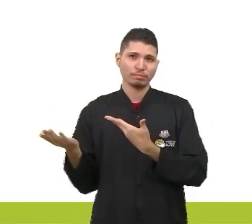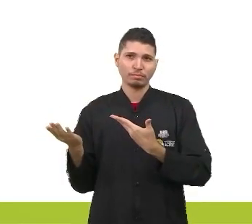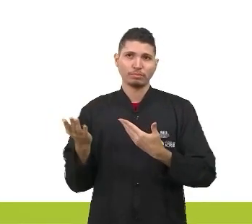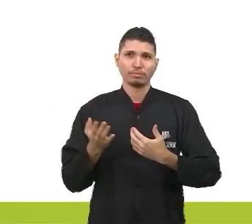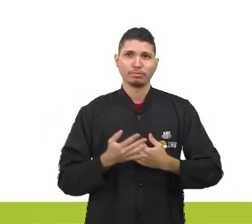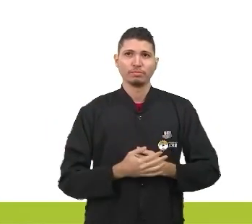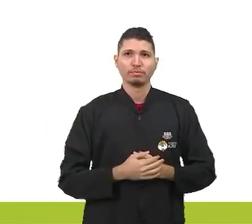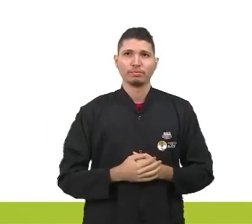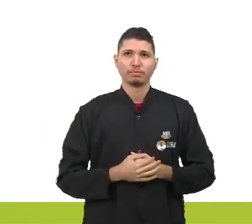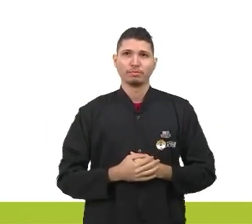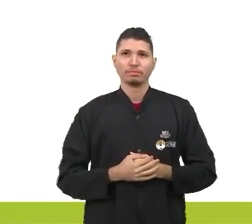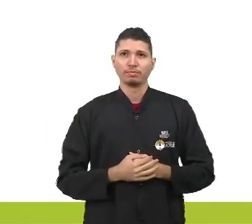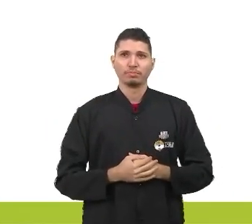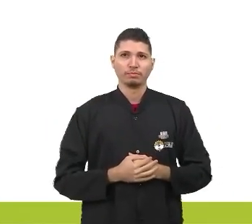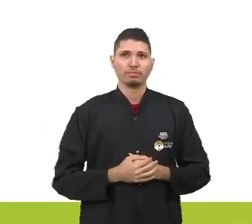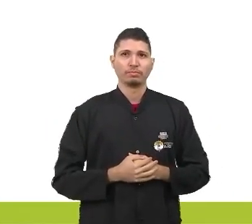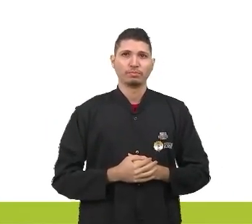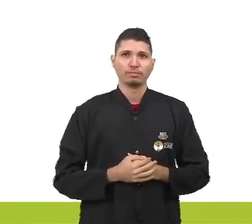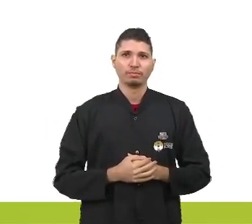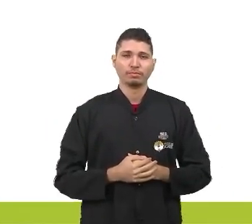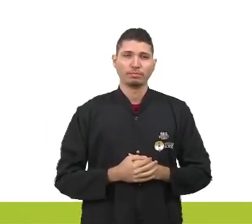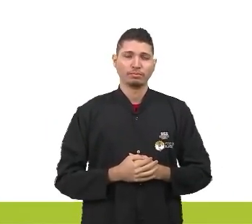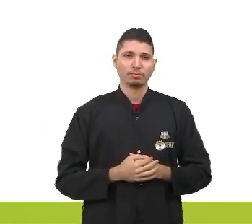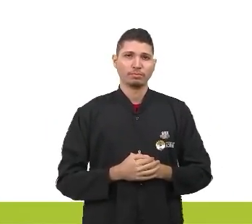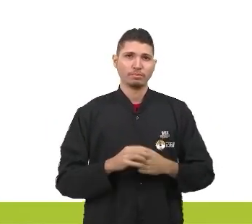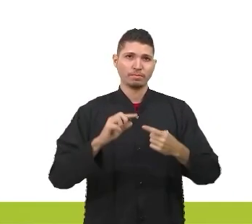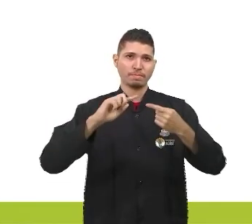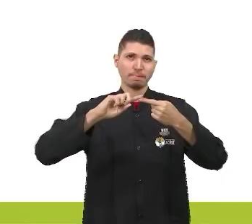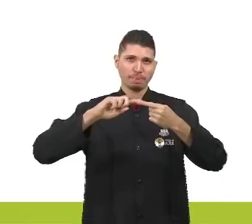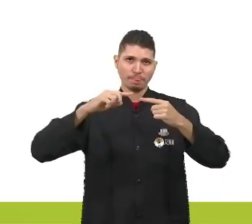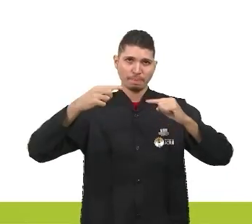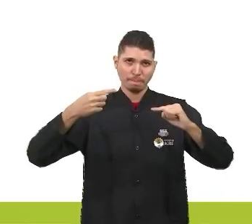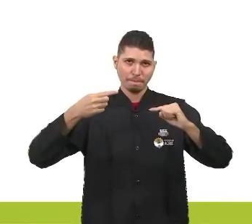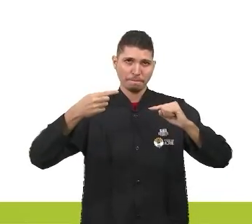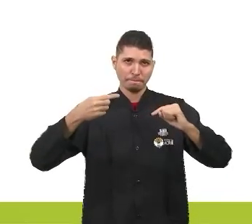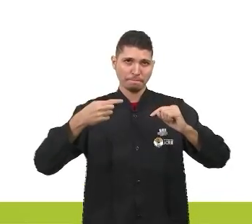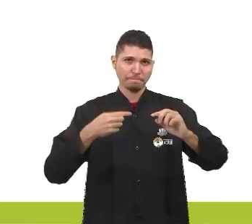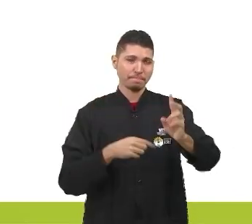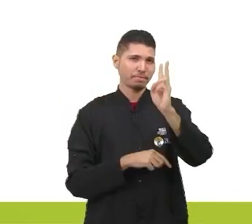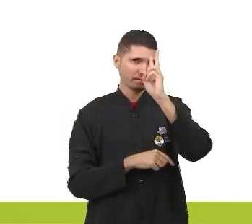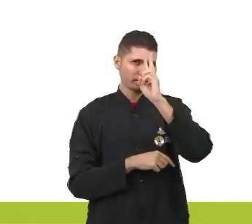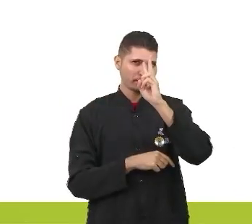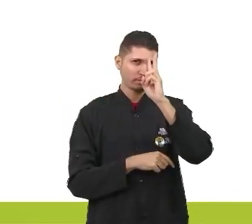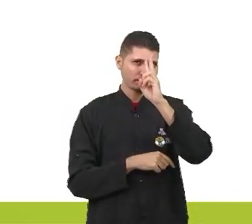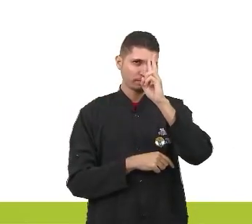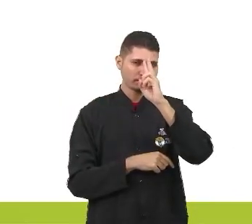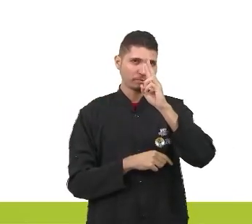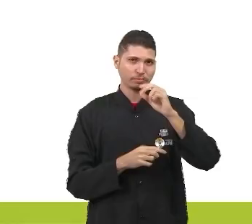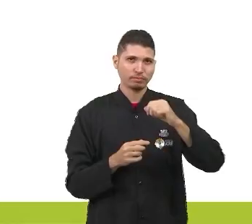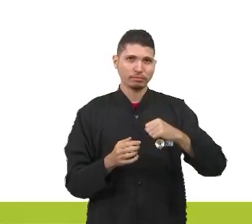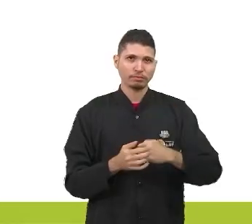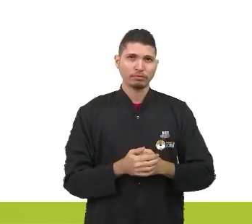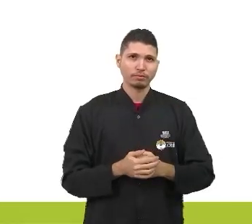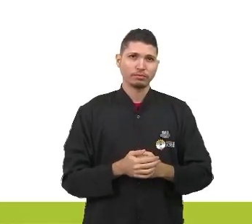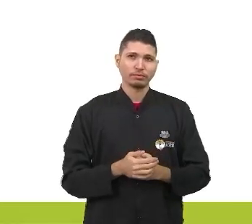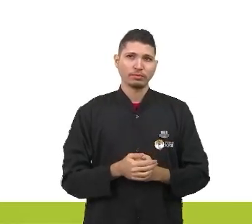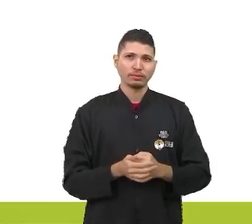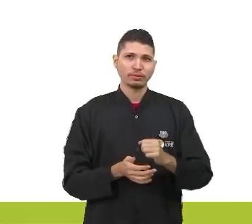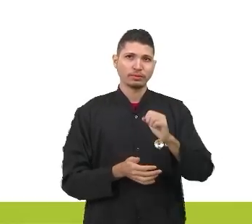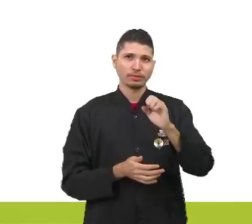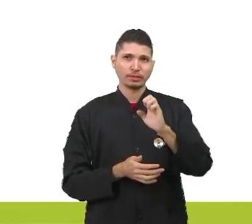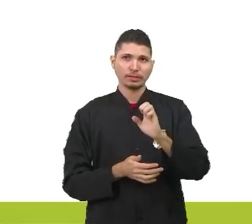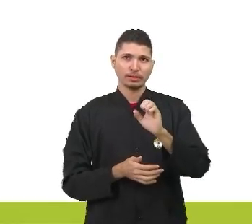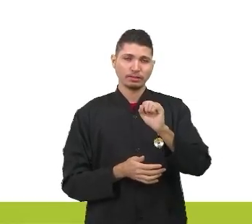Está aqui. Esse RNA mensageiro, lembrem que vai haver o splicing, vai ser